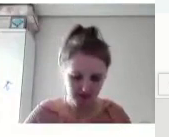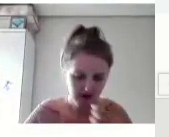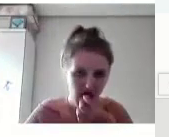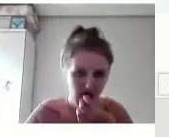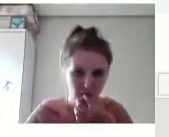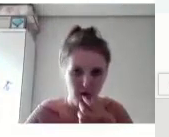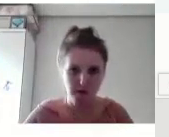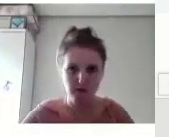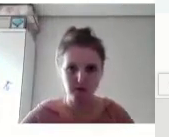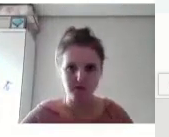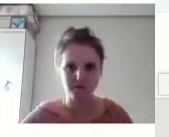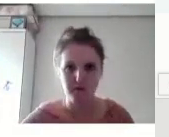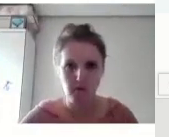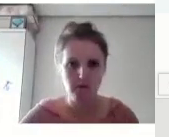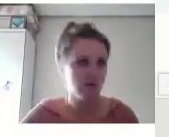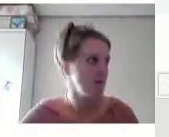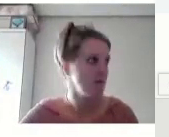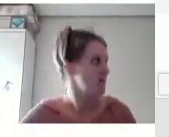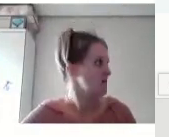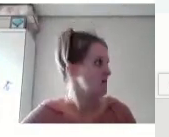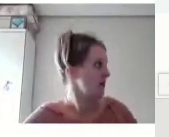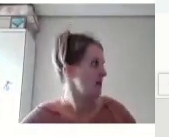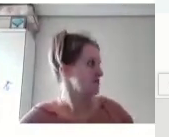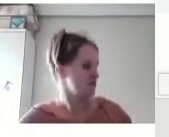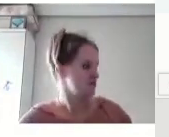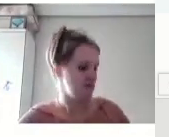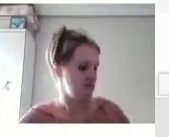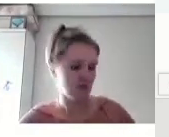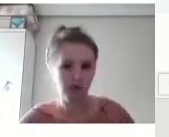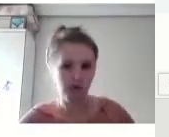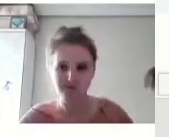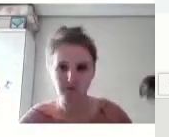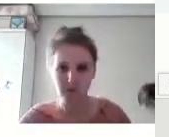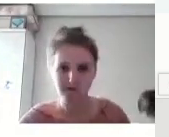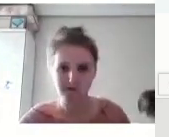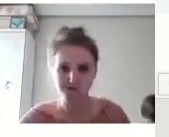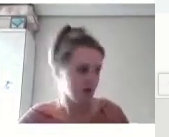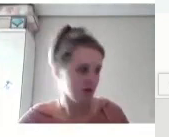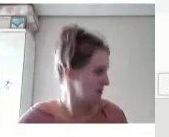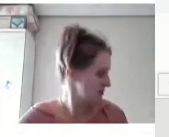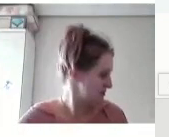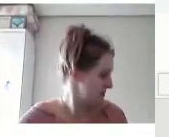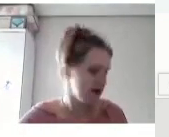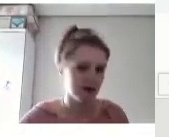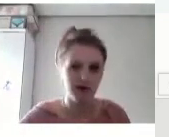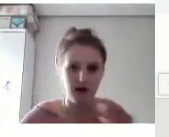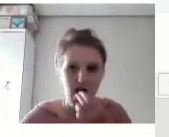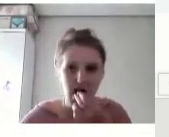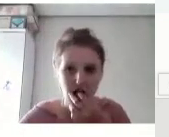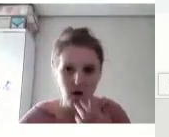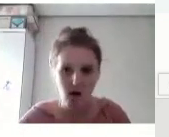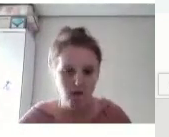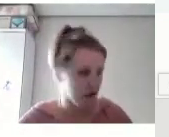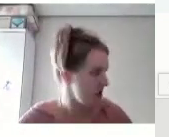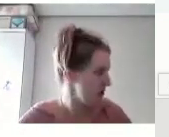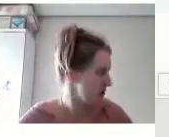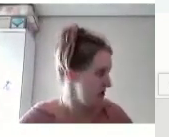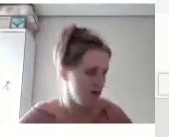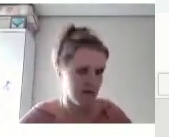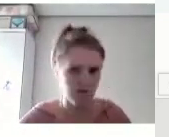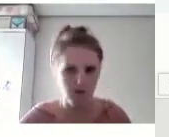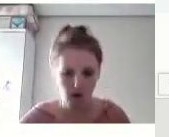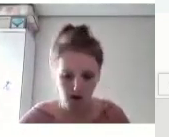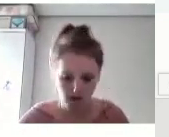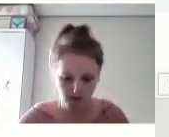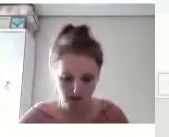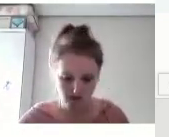integral no volume da densidade lagrangiana L caligráfico. Né? Então aqui eu consigo escrever